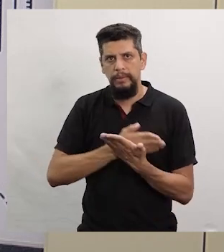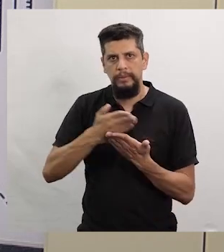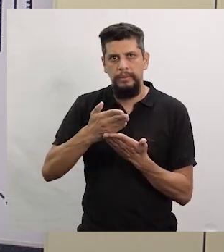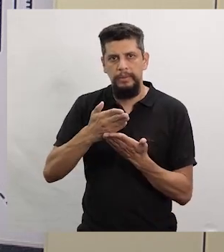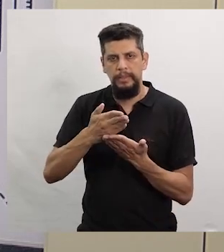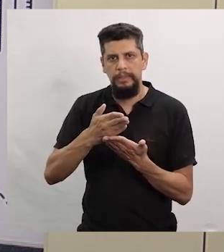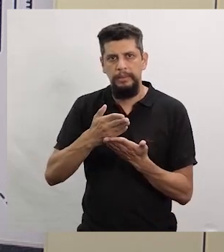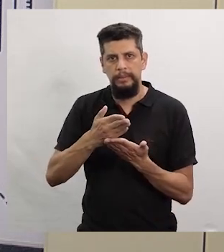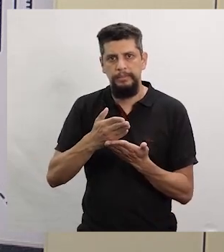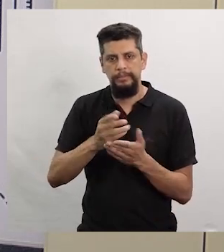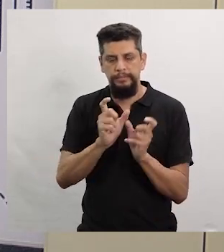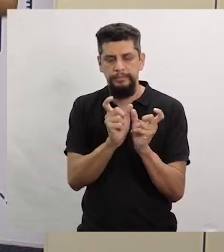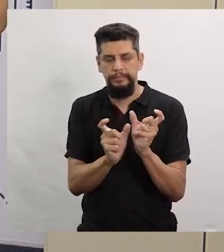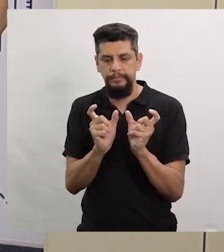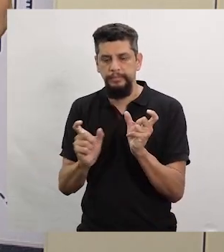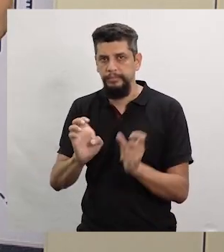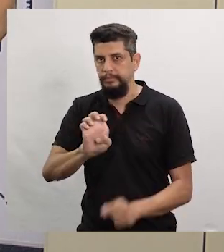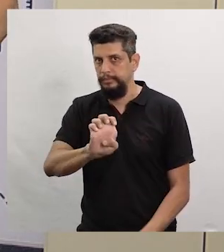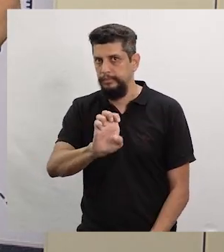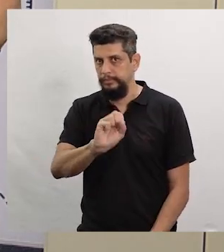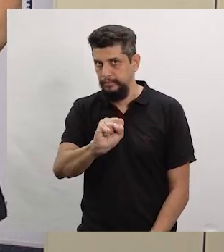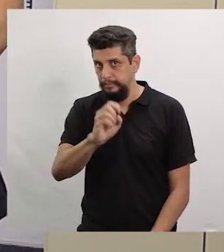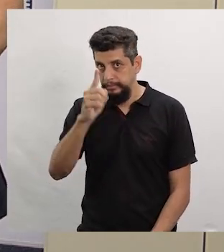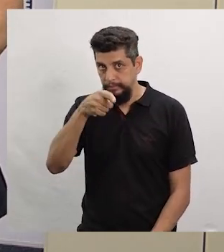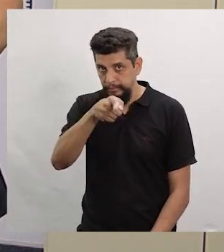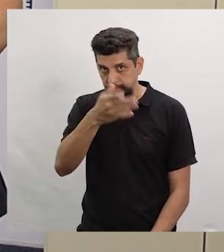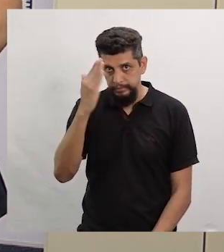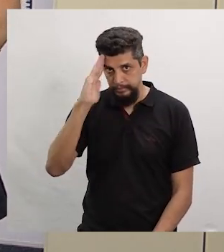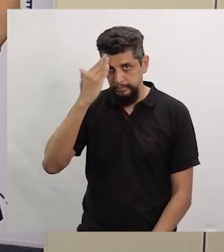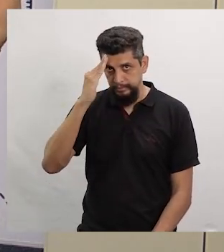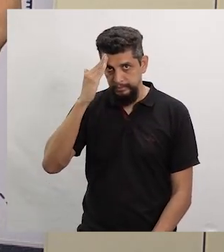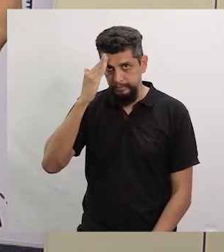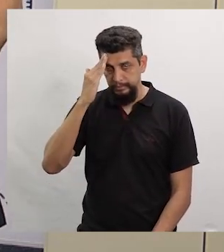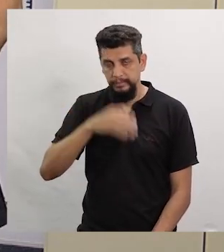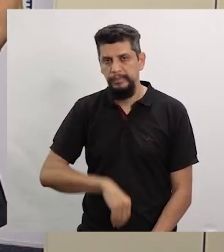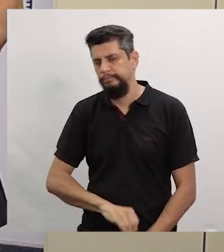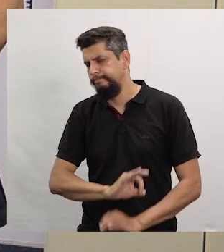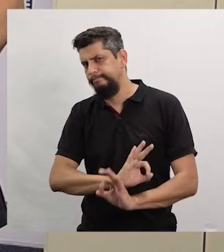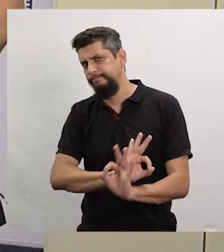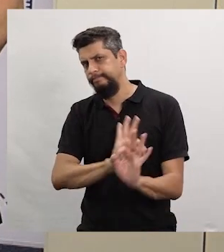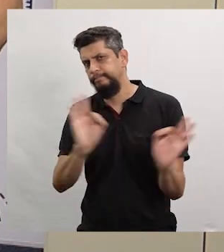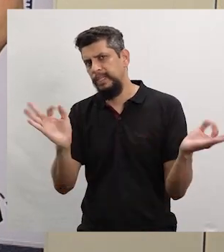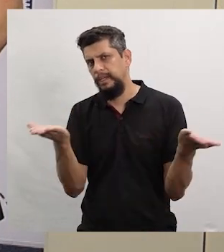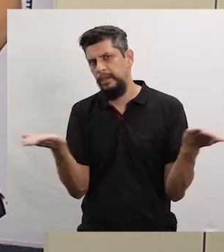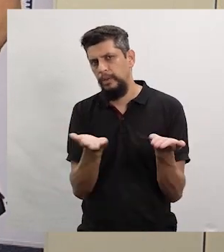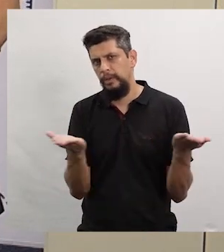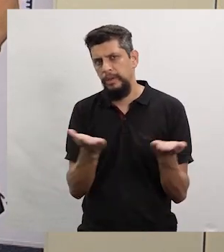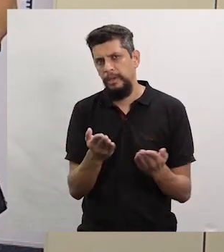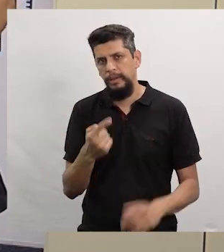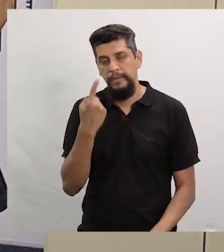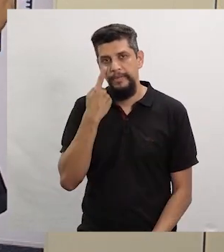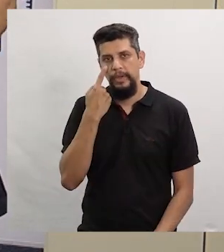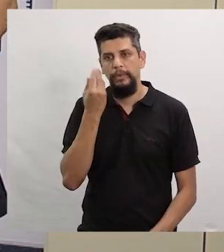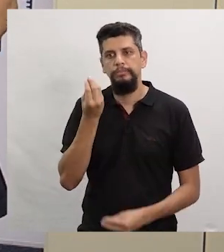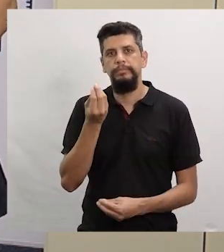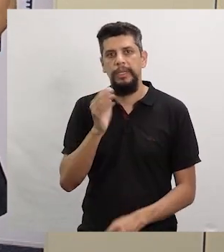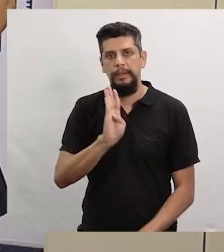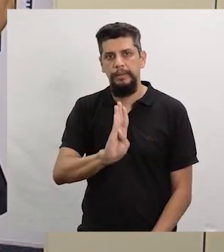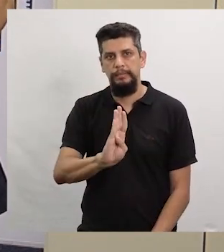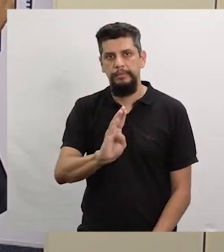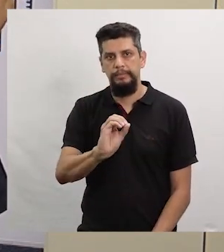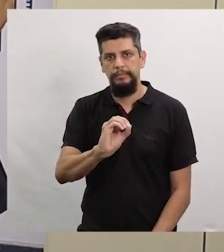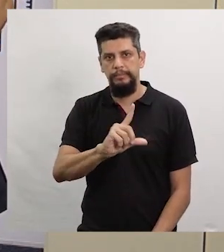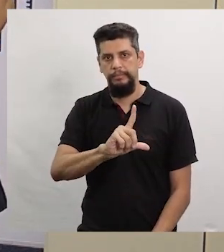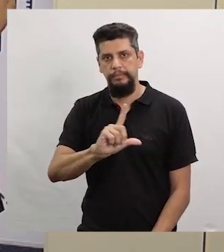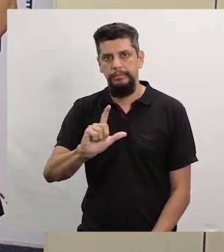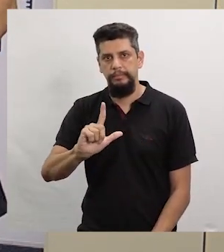a sílaba S entenderam muito Tá bom então agora olha lá viu como é bola